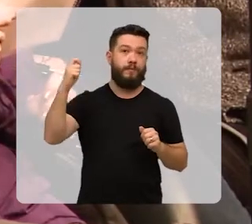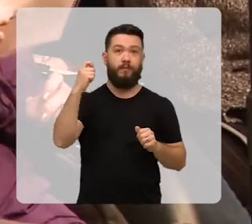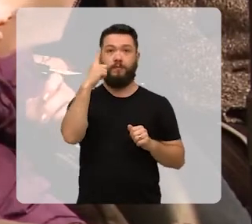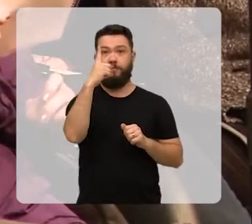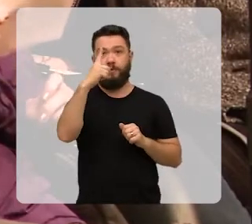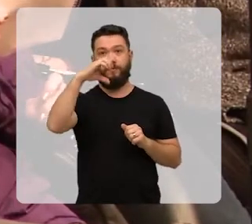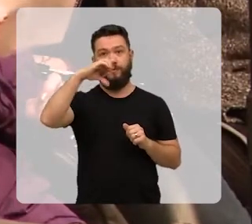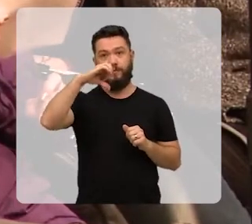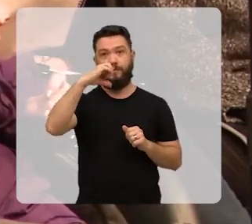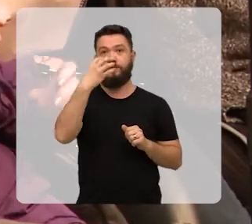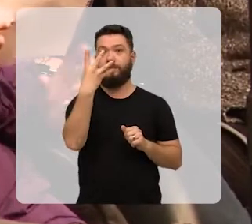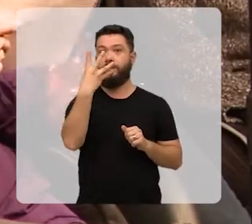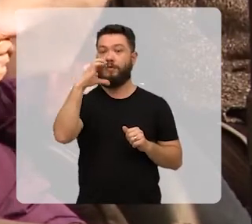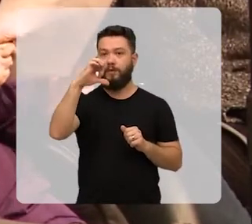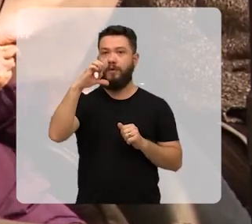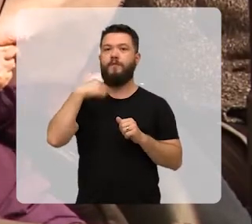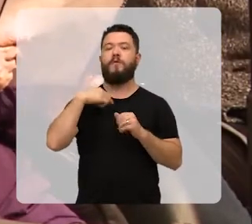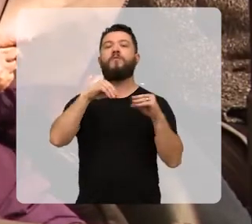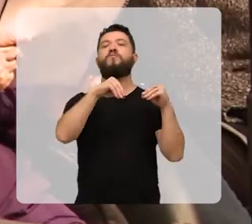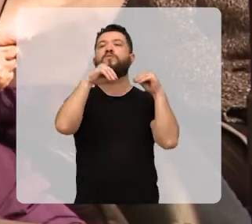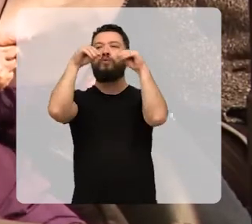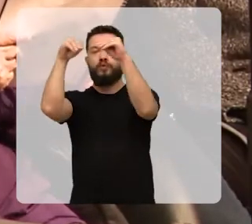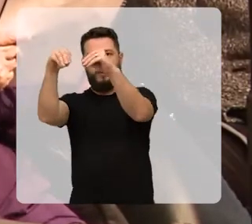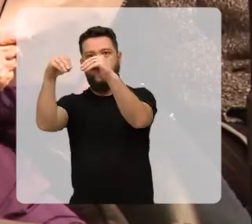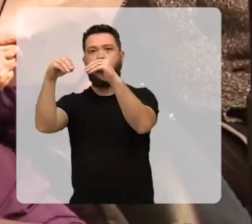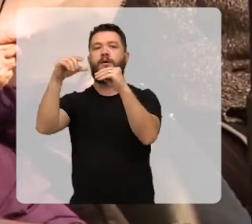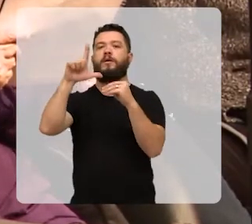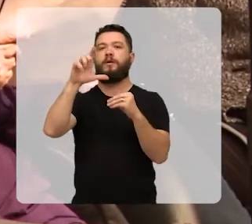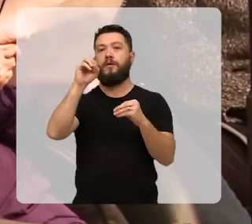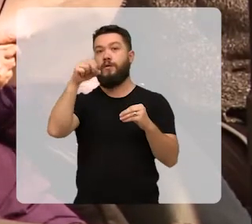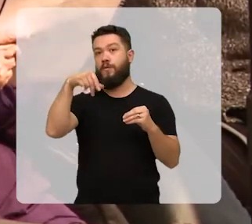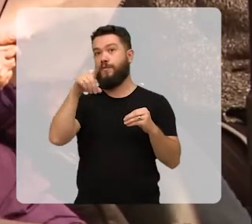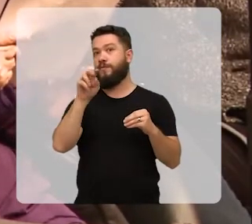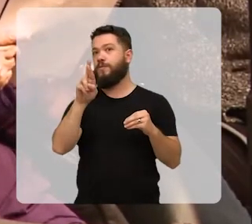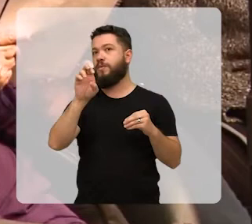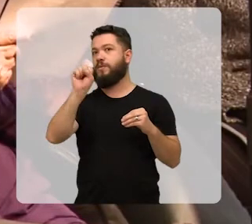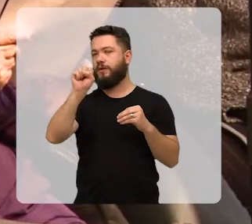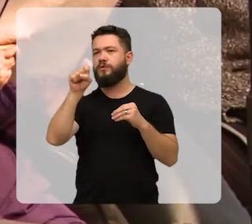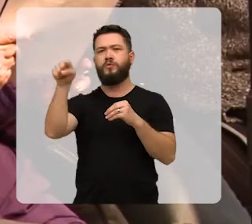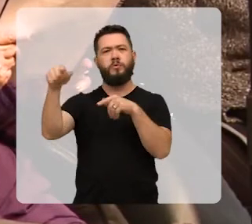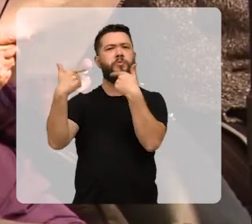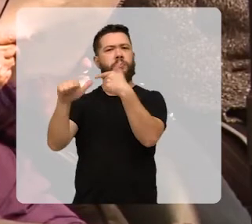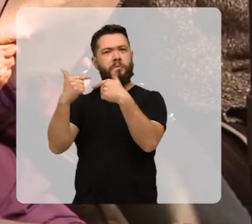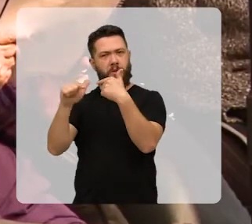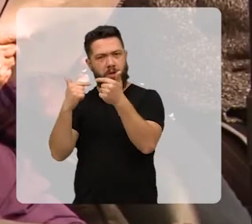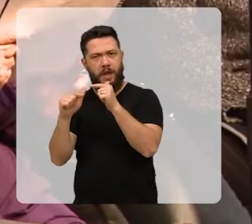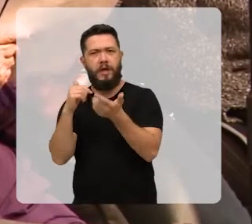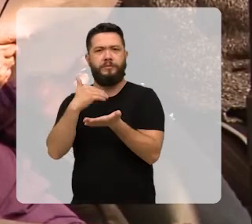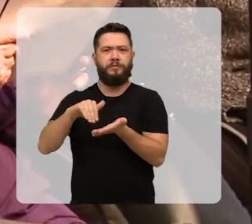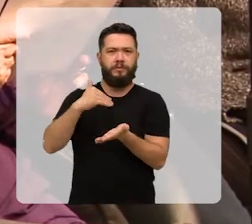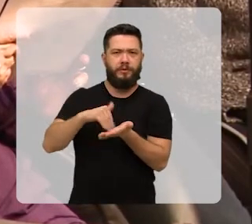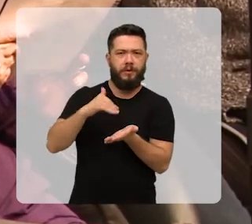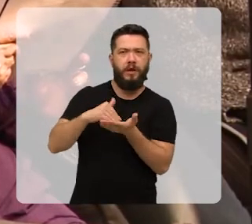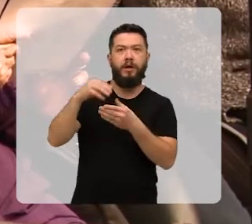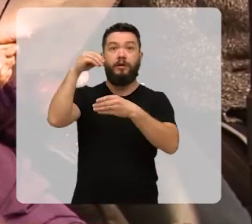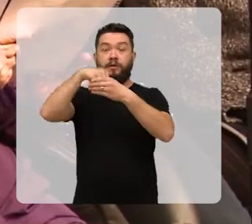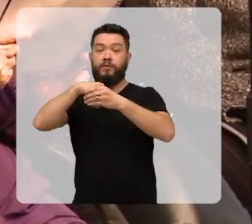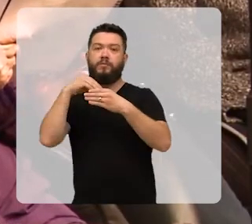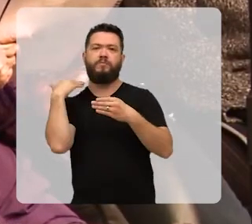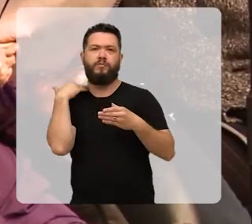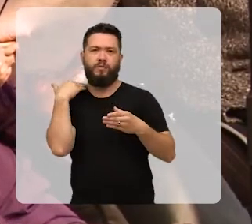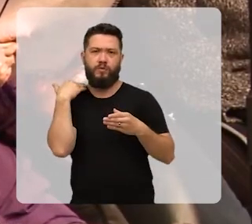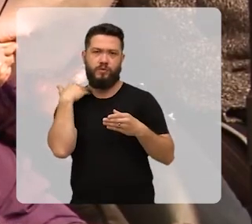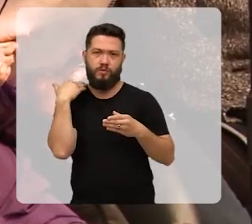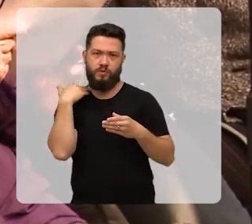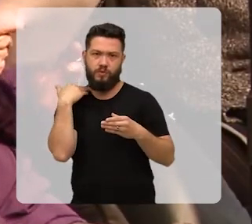para Londres. Na Inglaterra, estudei, trabalhei como secretária bilíngua com o banco comercial até